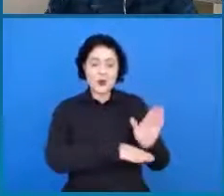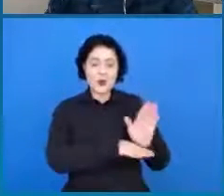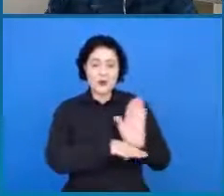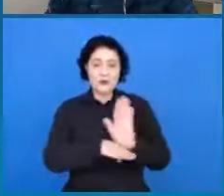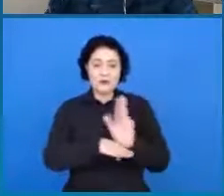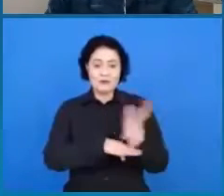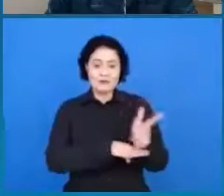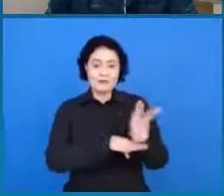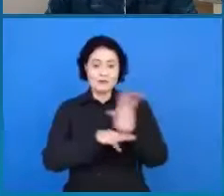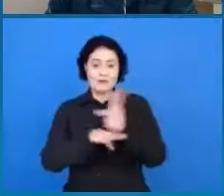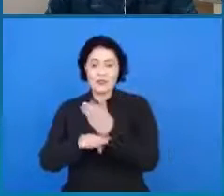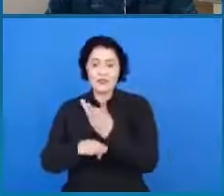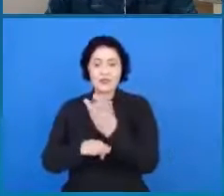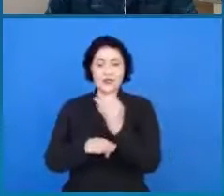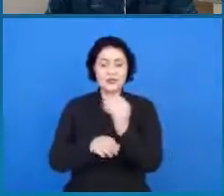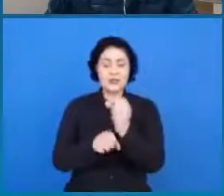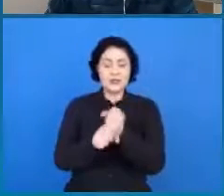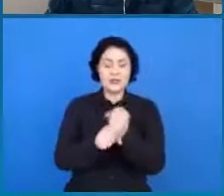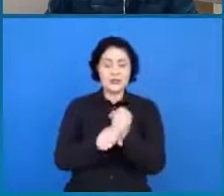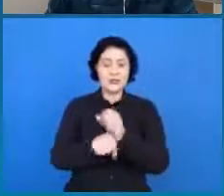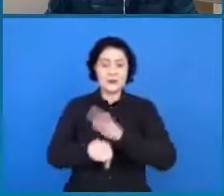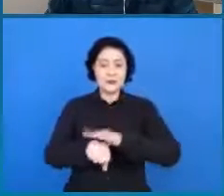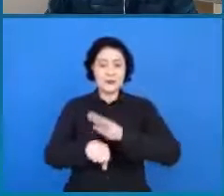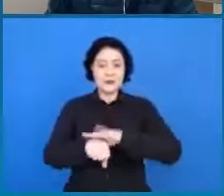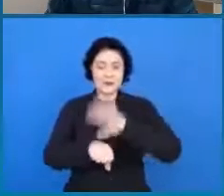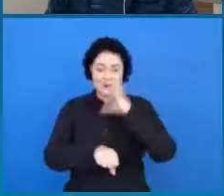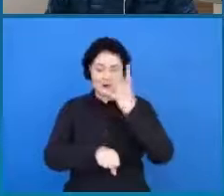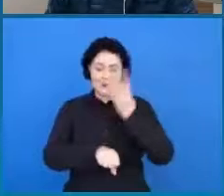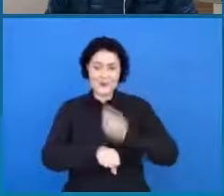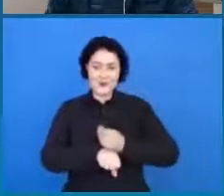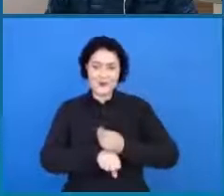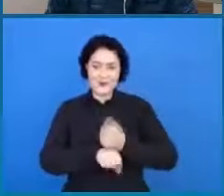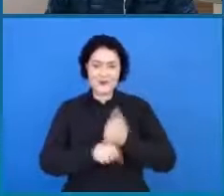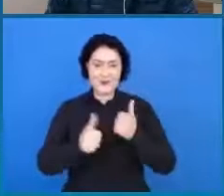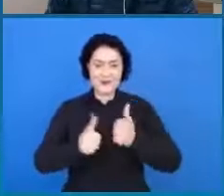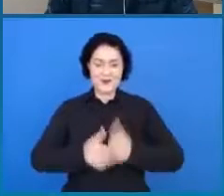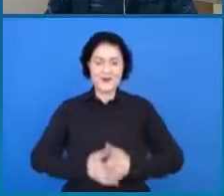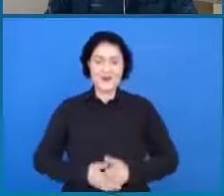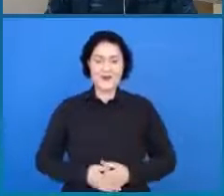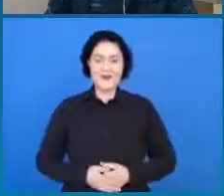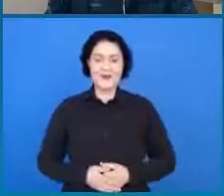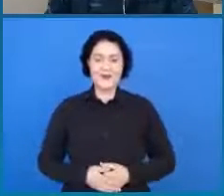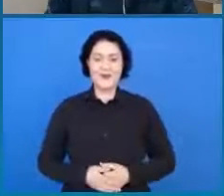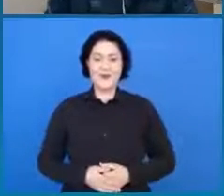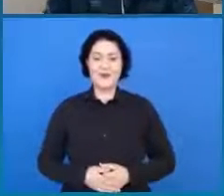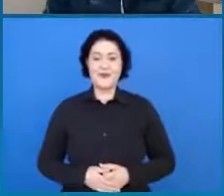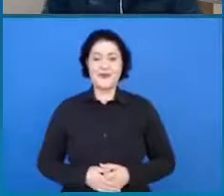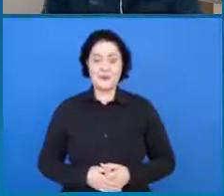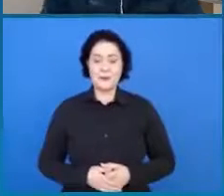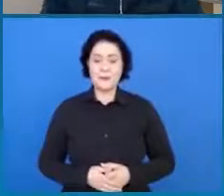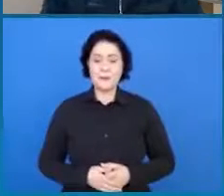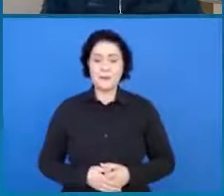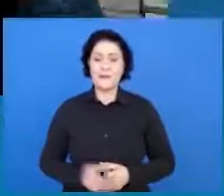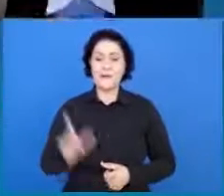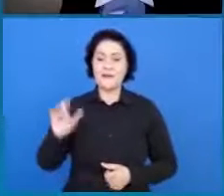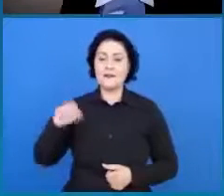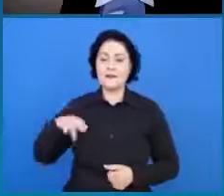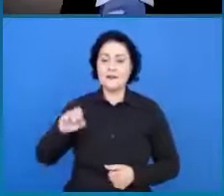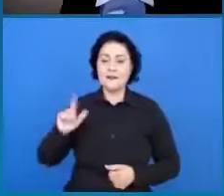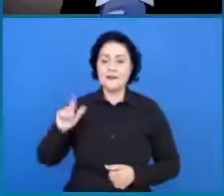dos 30 anos do Momento Espírita Ok por gentileza link ou com você